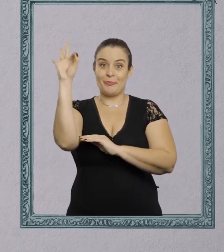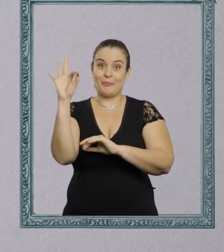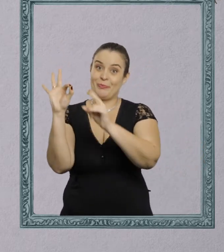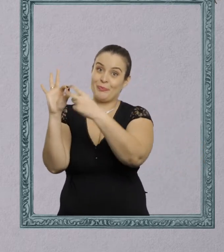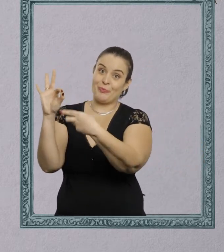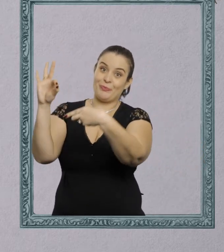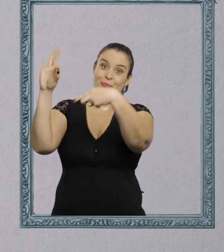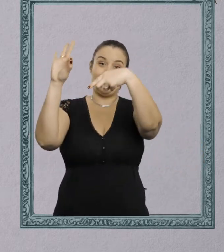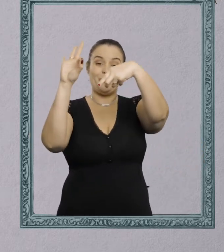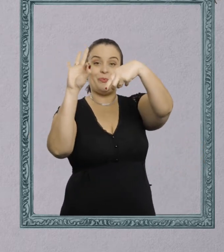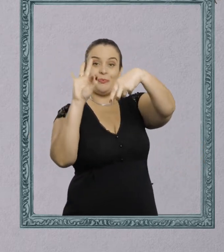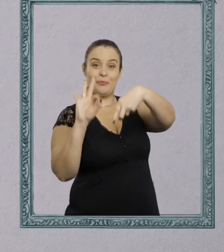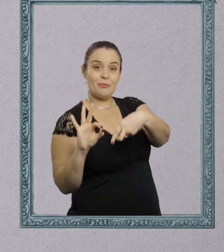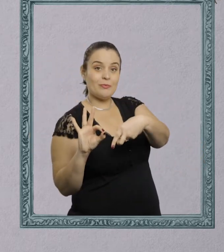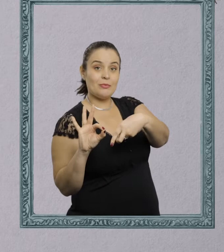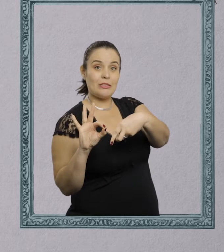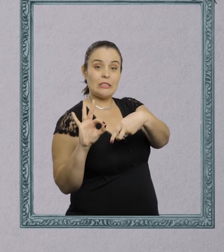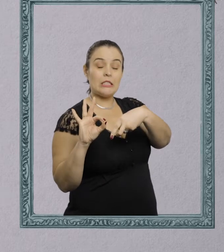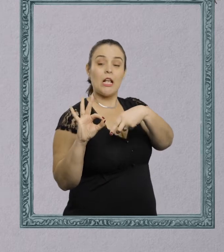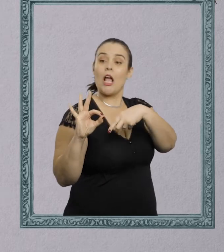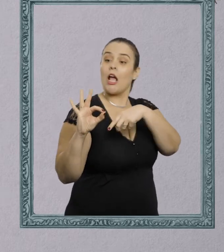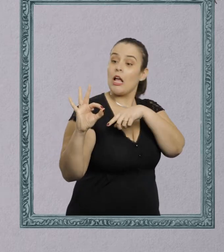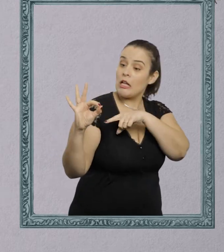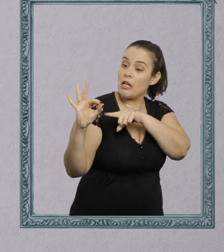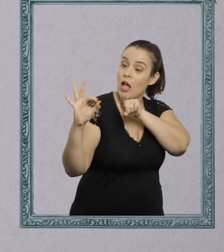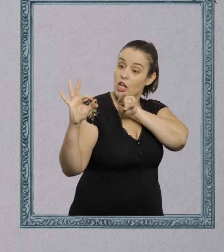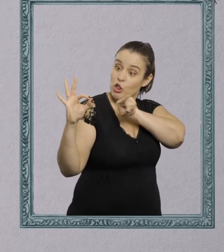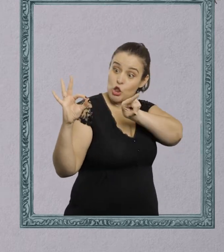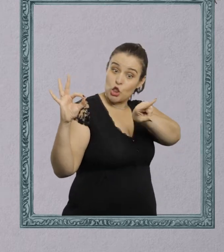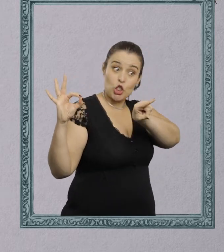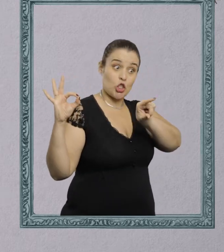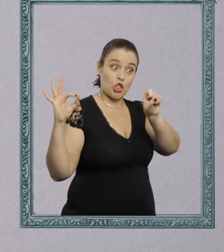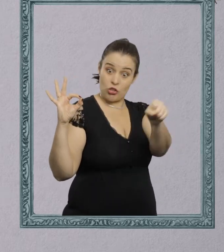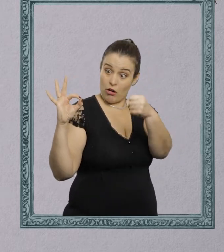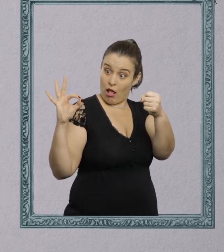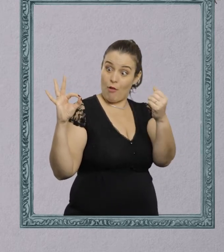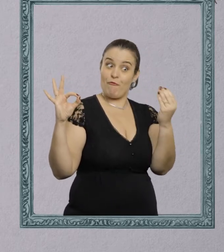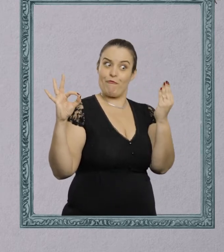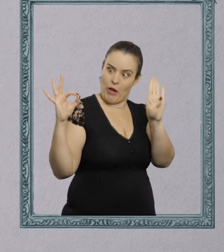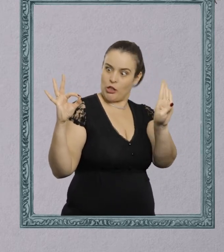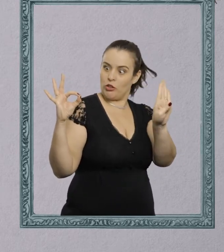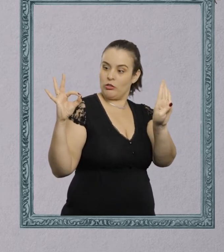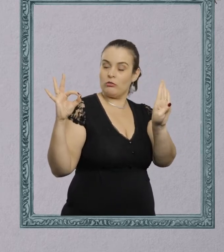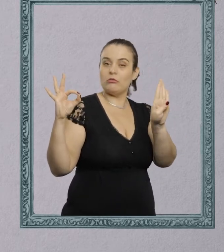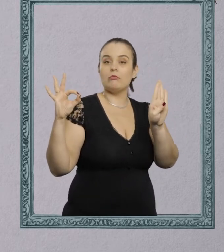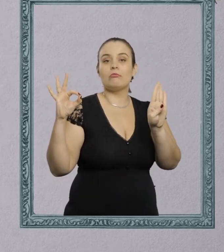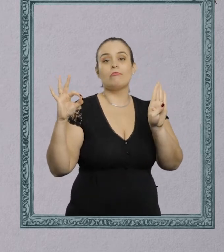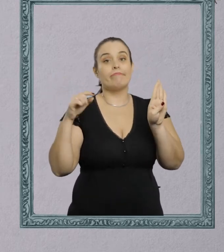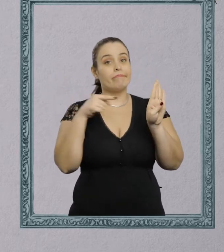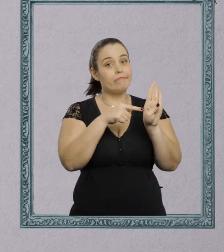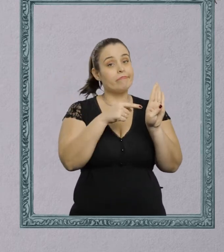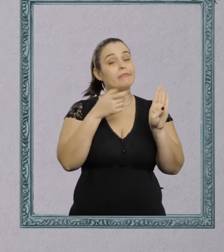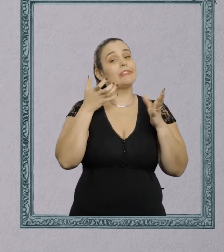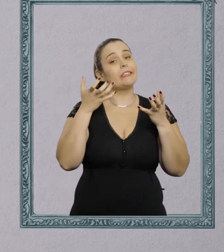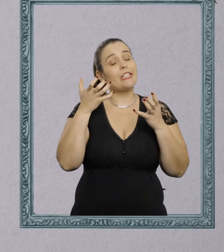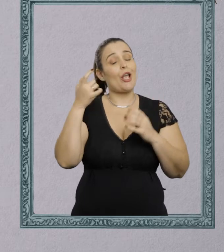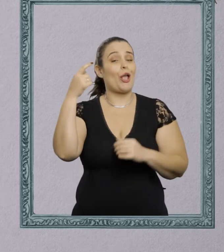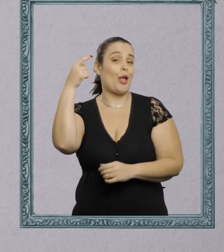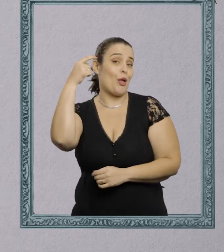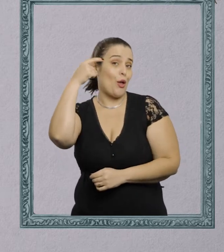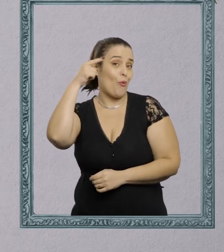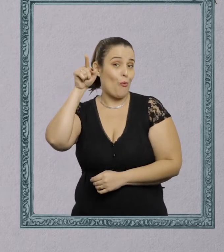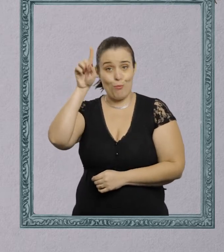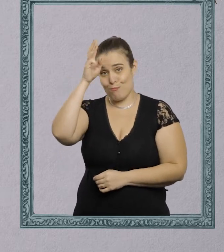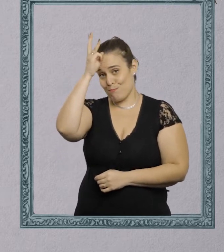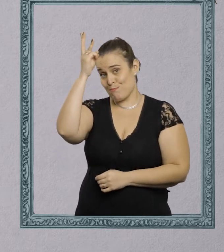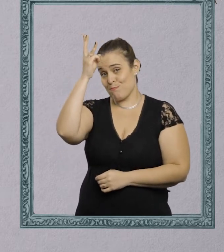chegaram. Peter pediu para Sininho trancar a janela. Peter queria que Wendy pensasse que sua mãe tinha